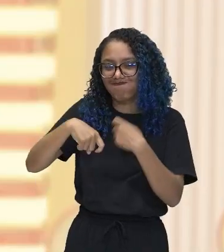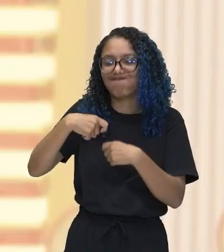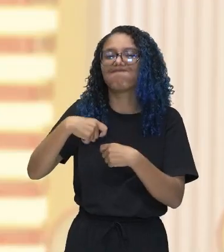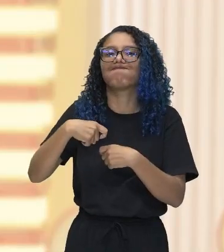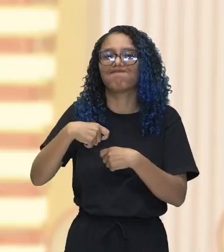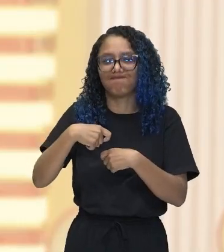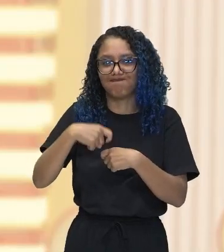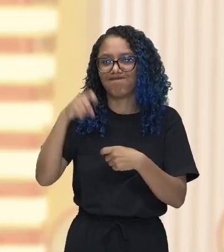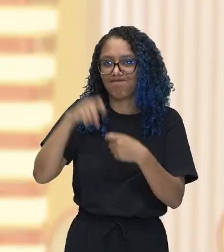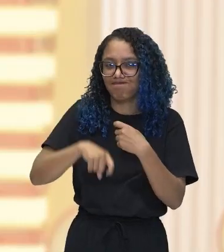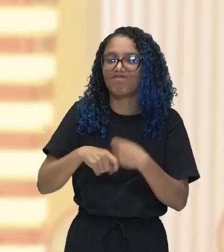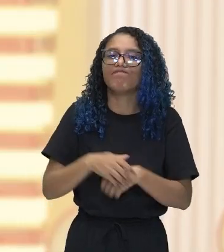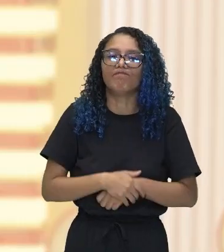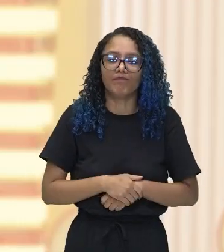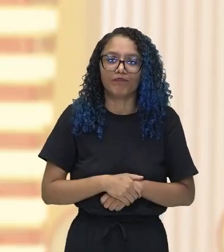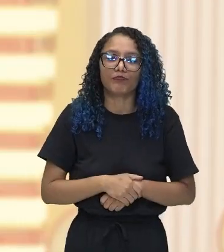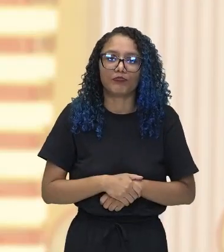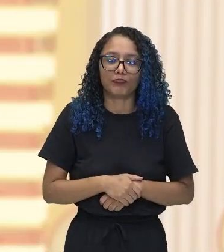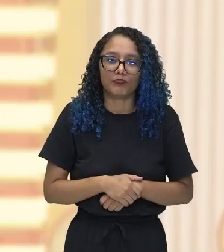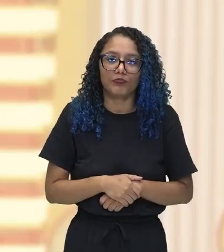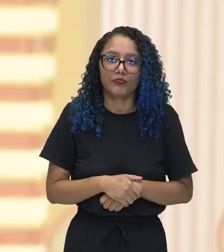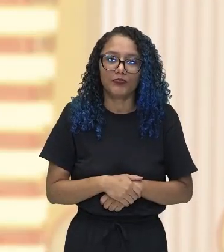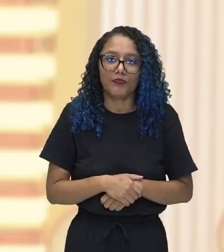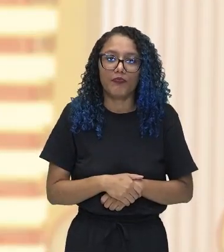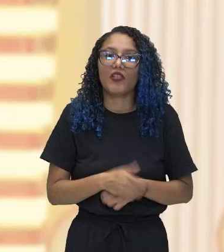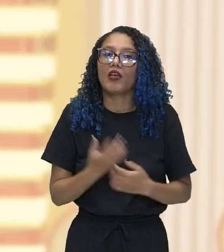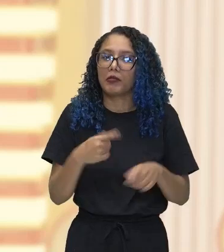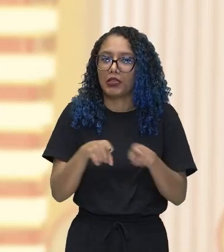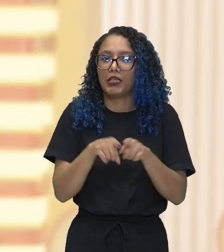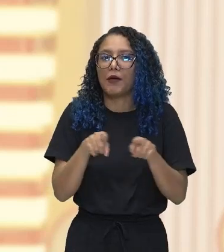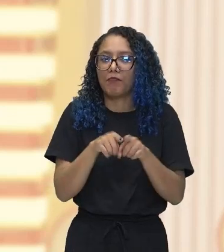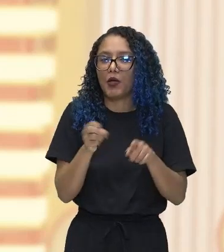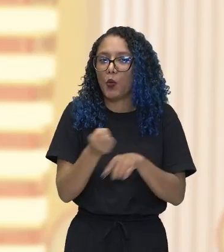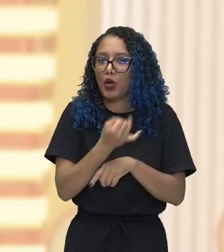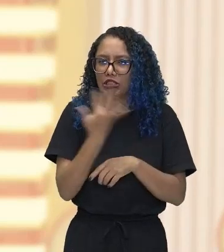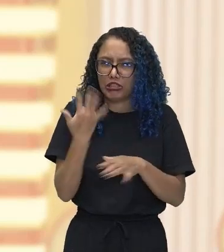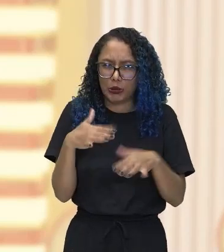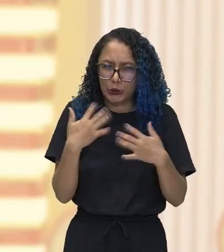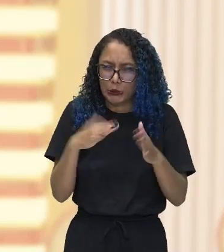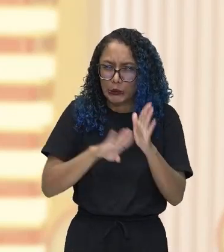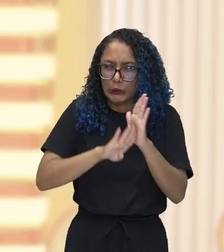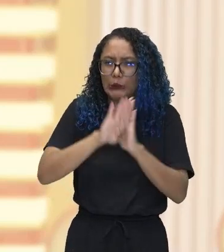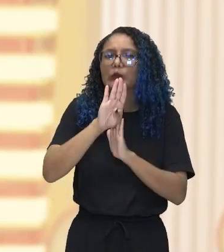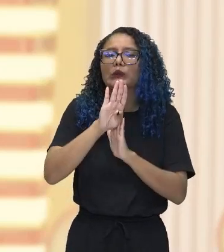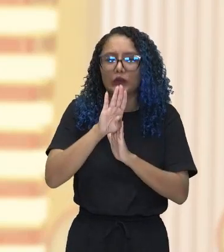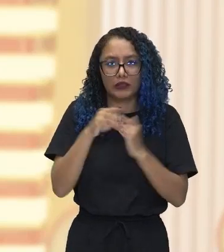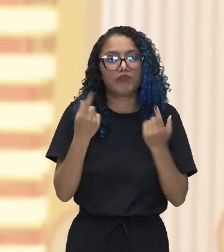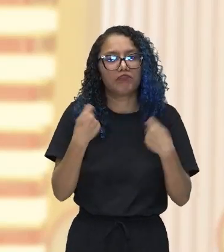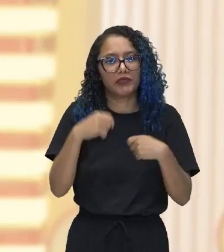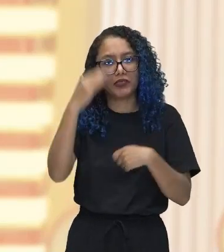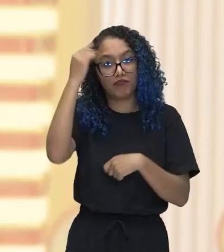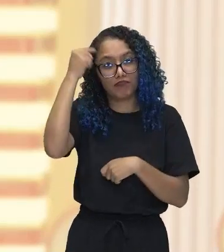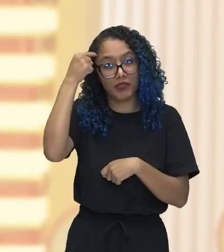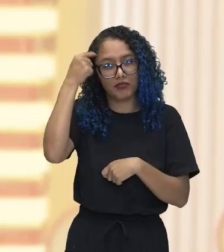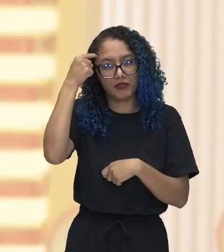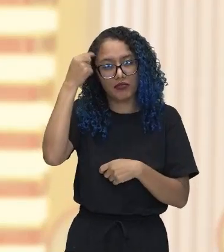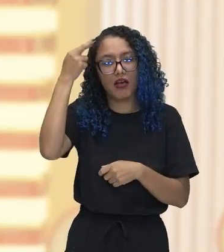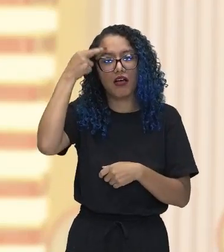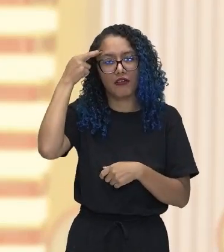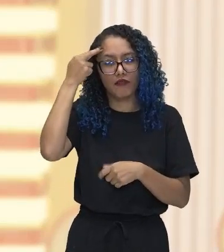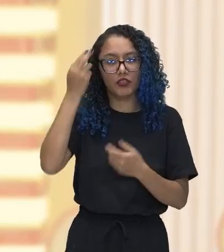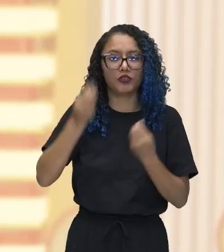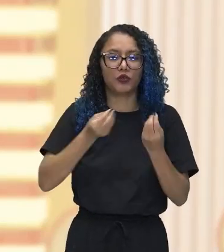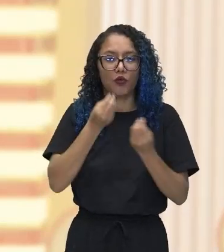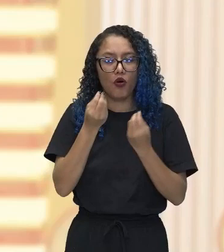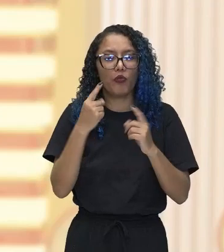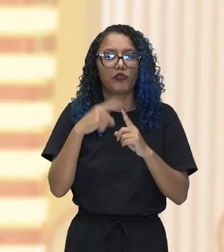Então, também um alto índice, não é mesmo? Então, a gente precisa, né, refletir sobre esses tipos de